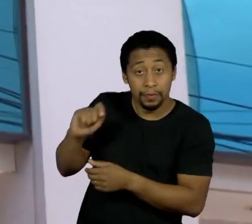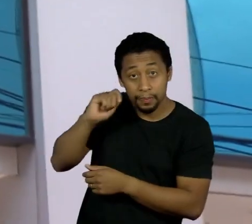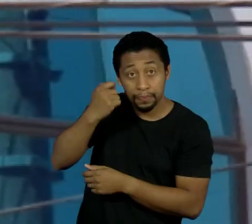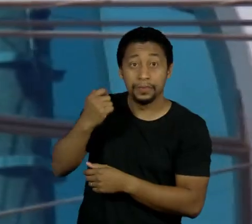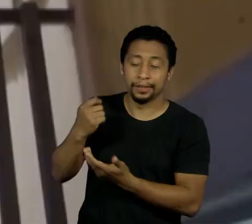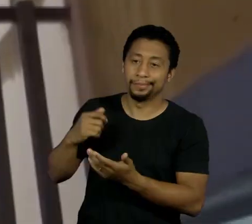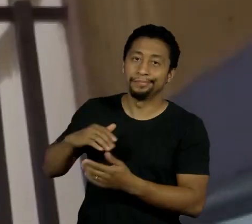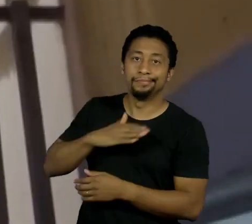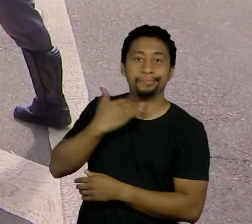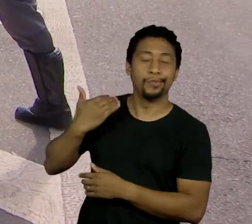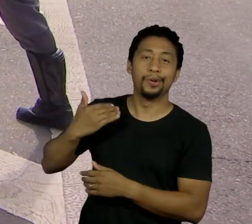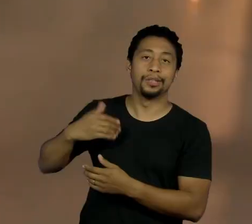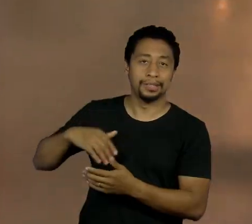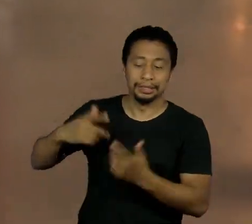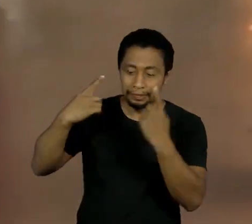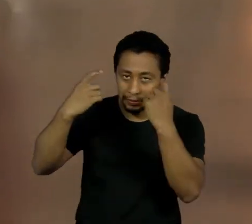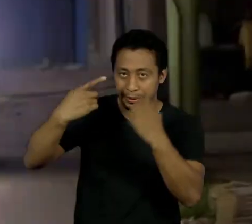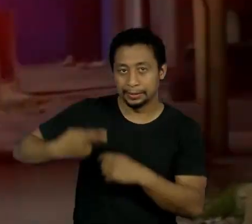Paulo.